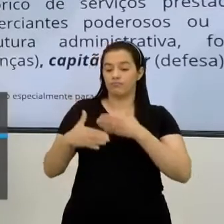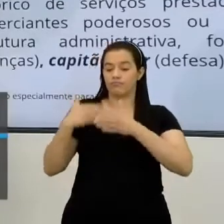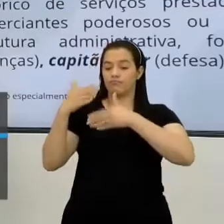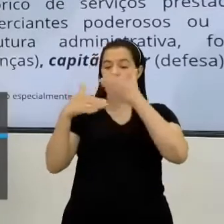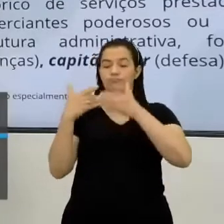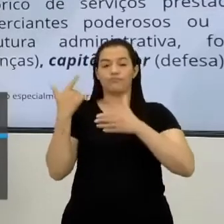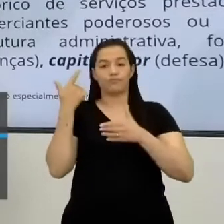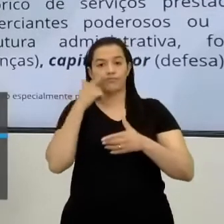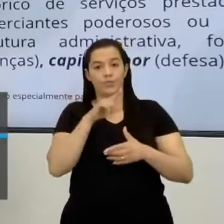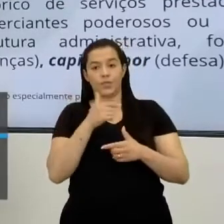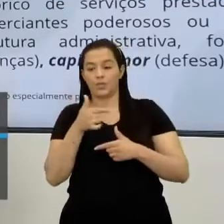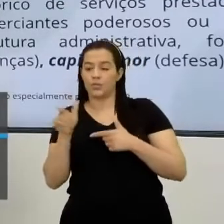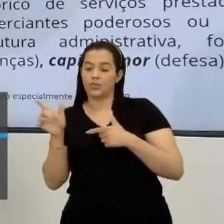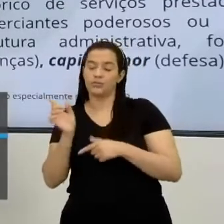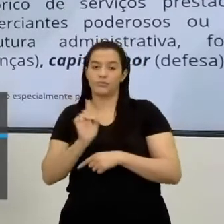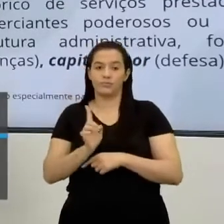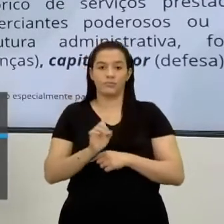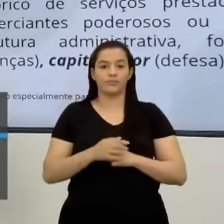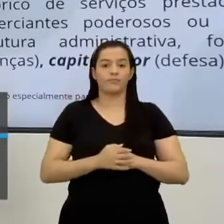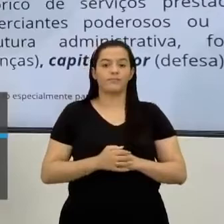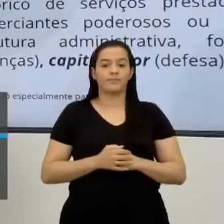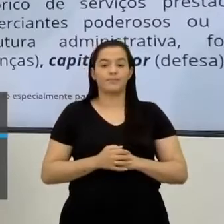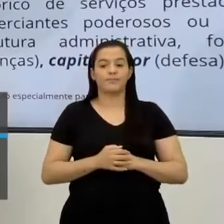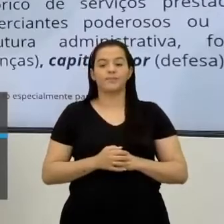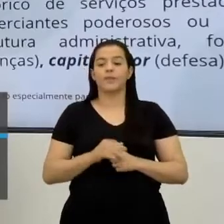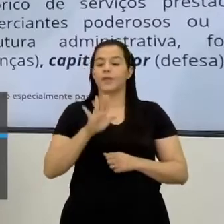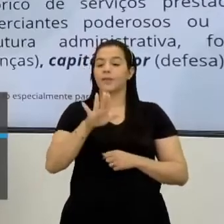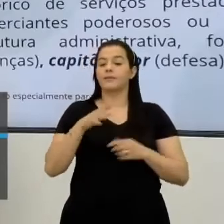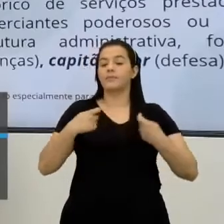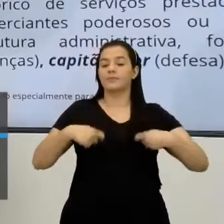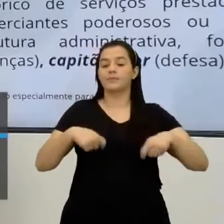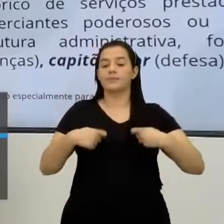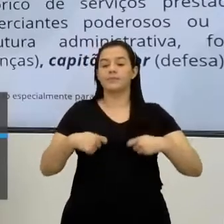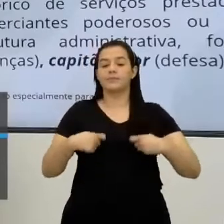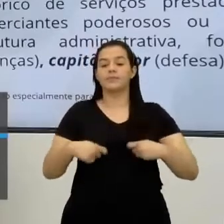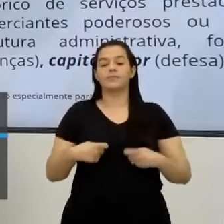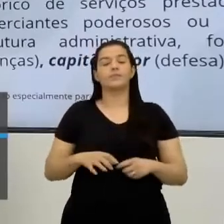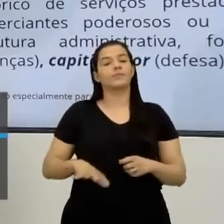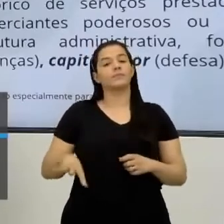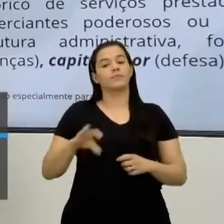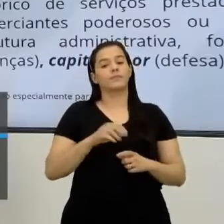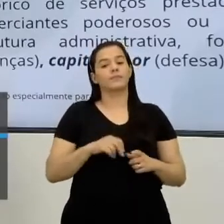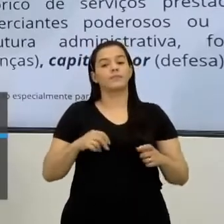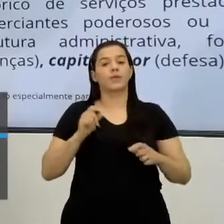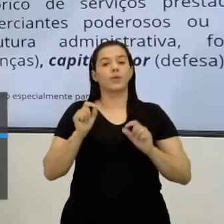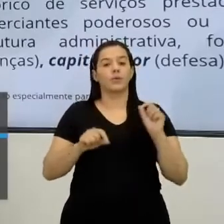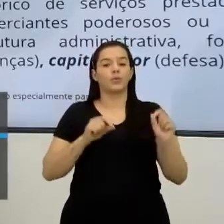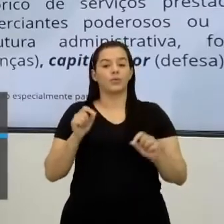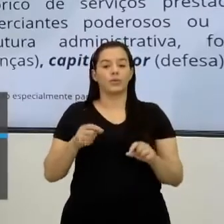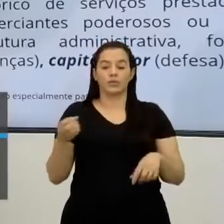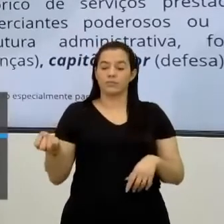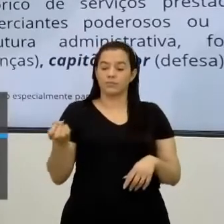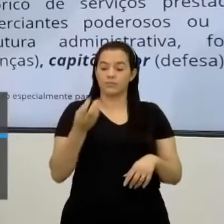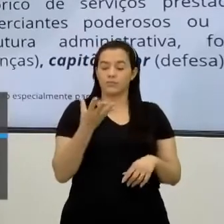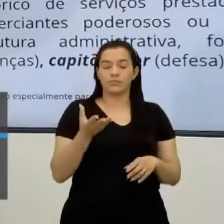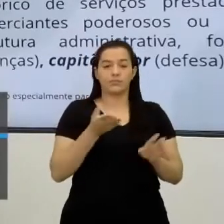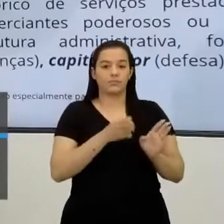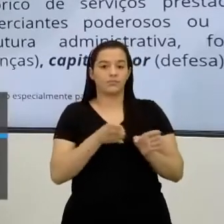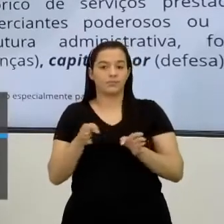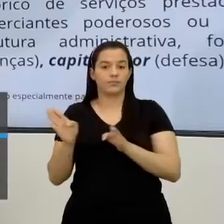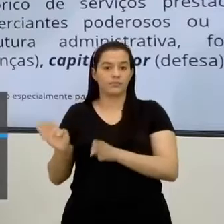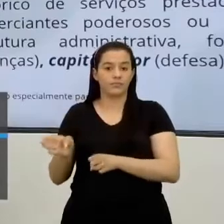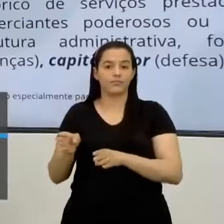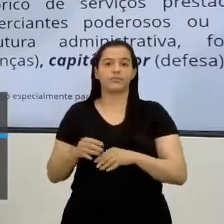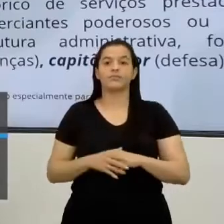prosperaram e outros não. Só que ainda era necessário uma nova forma de organização, né? Então a gente